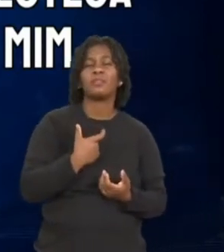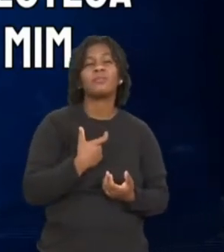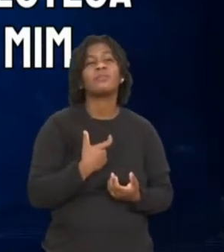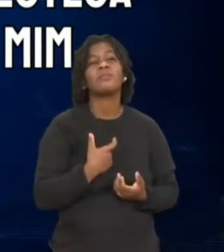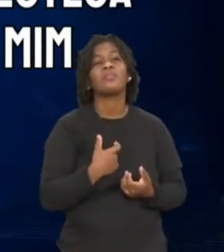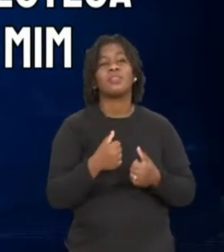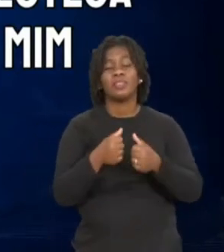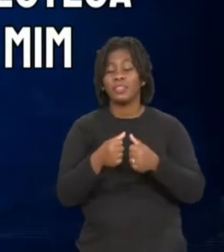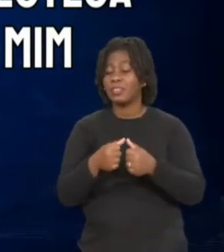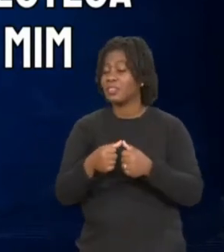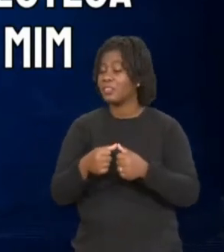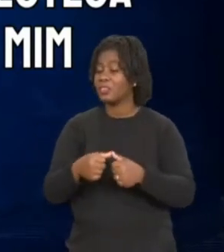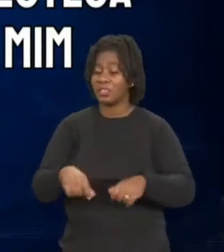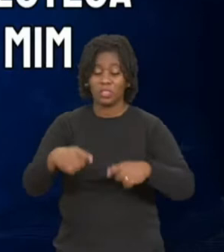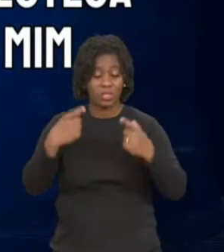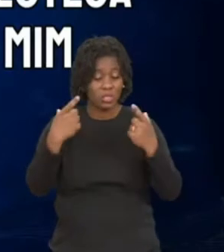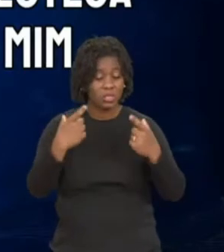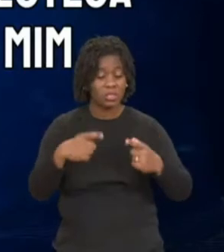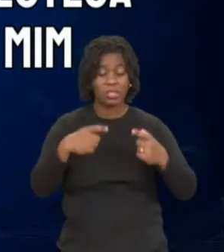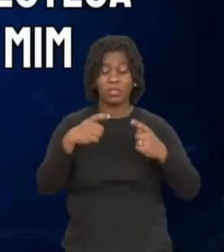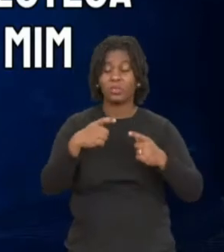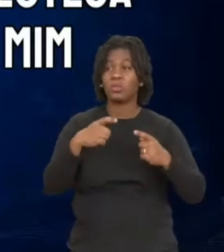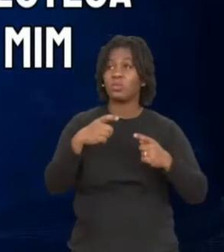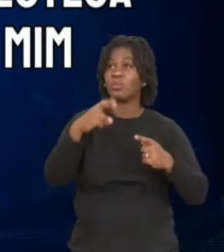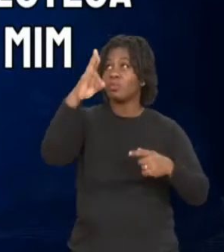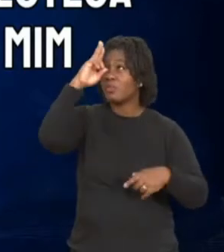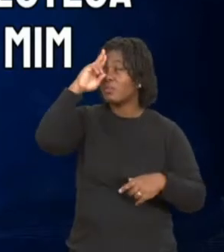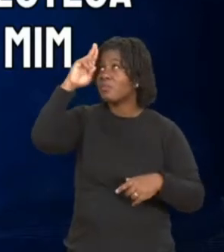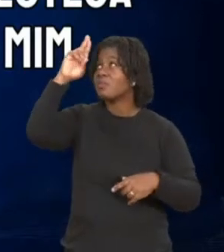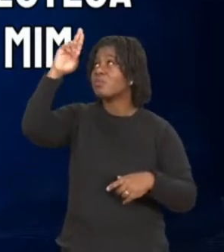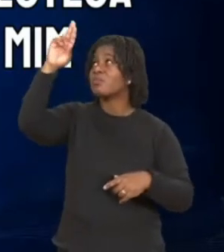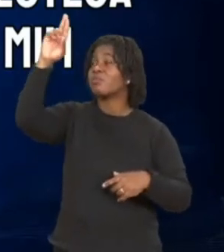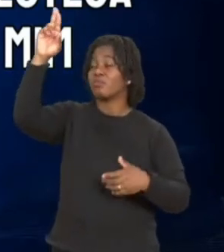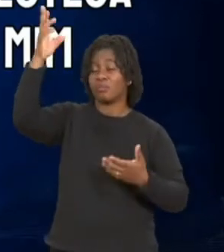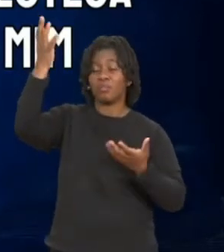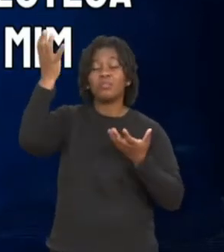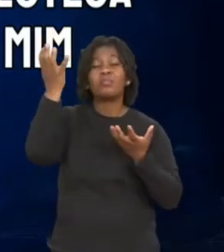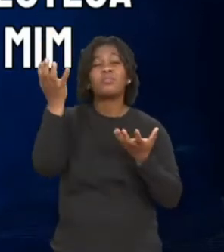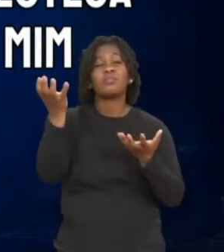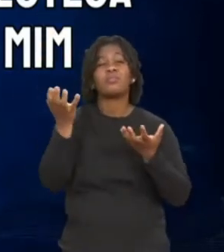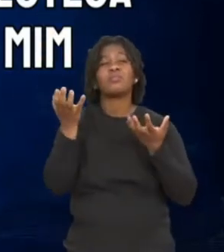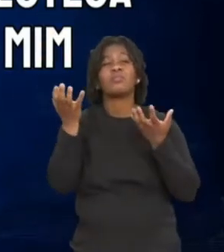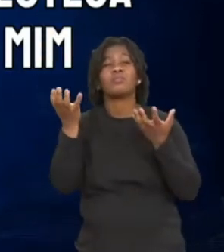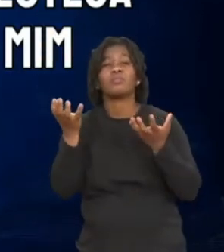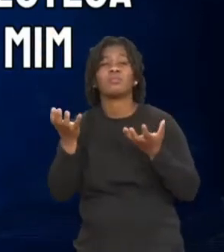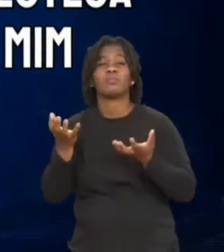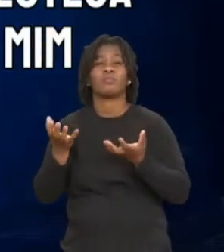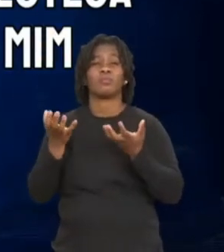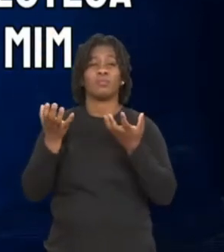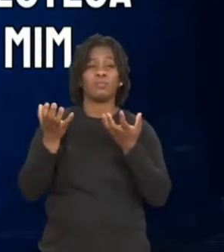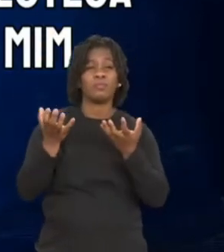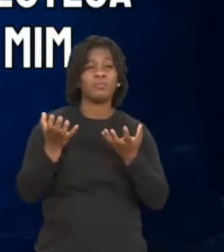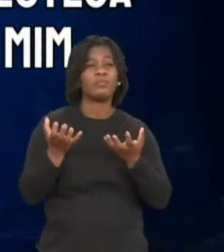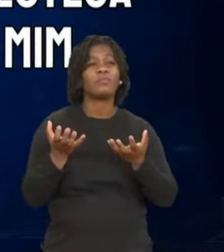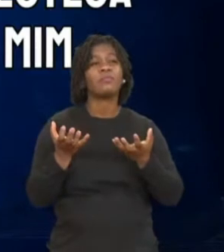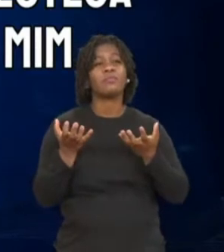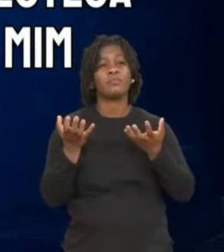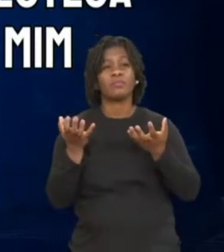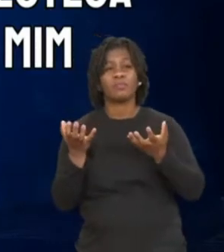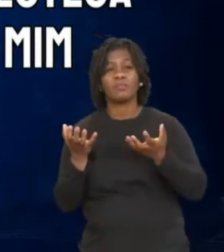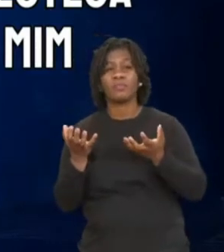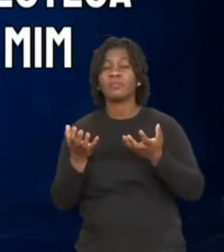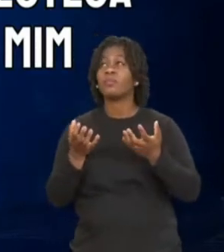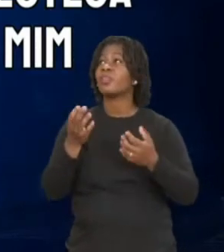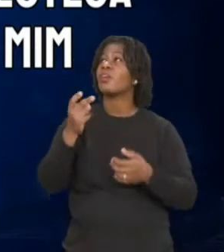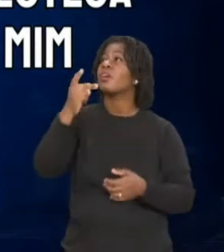Estar onde o Senhor quer que eu esteja. Estar onde o Senhor quer que eu esteja. E